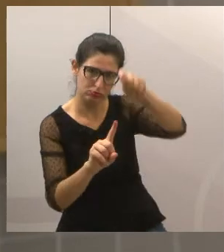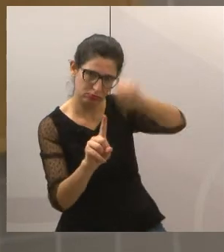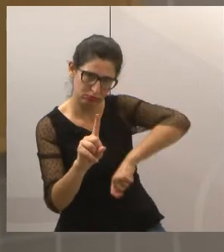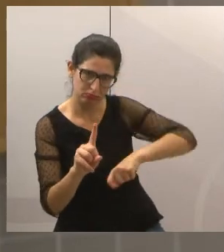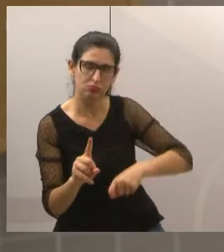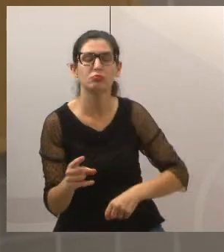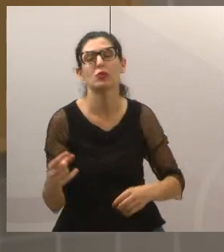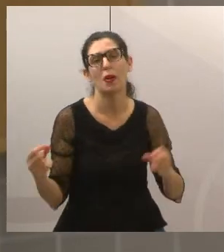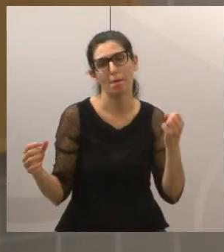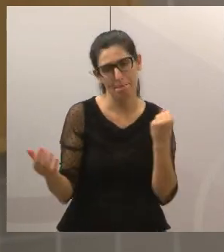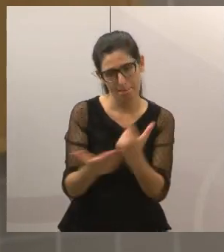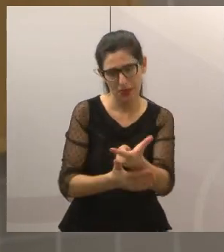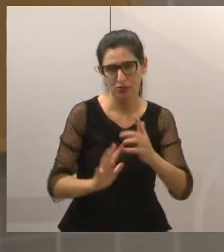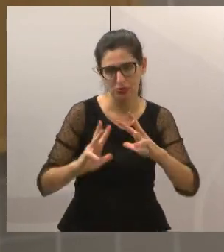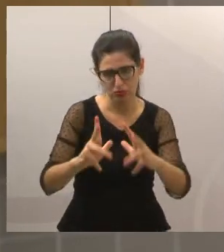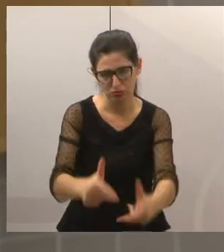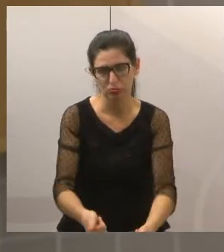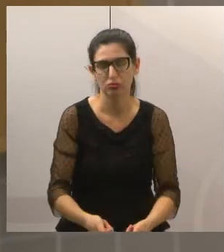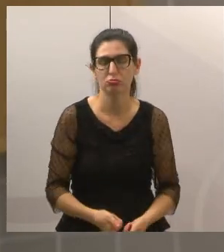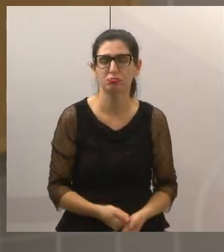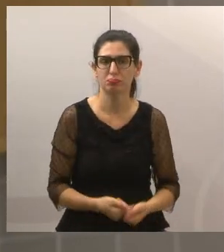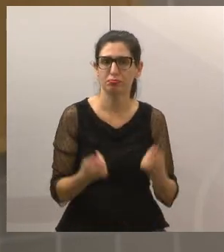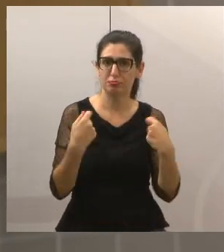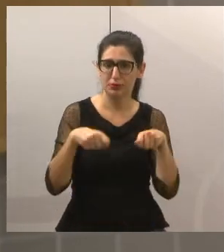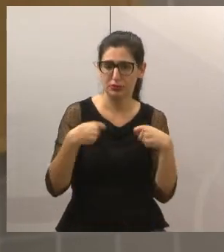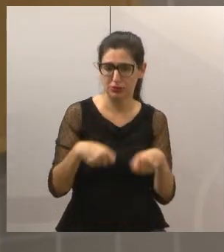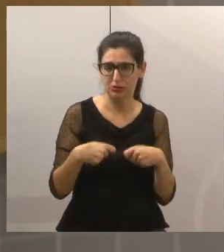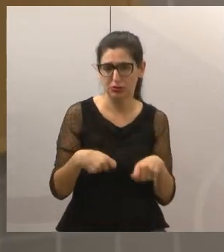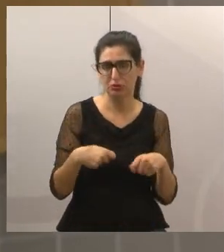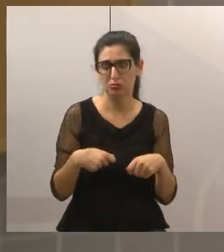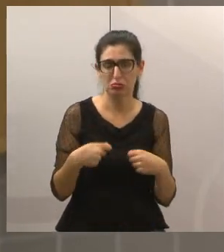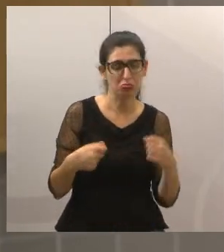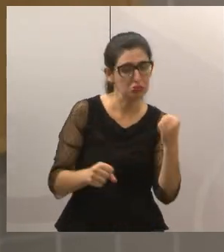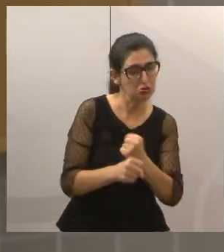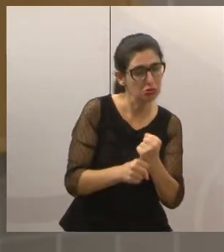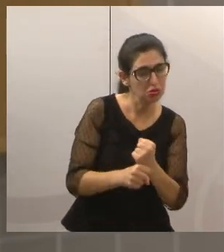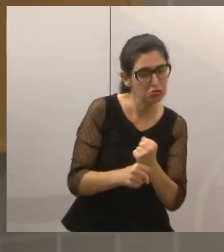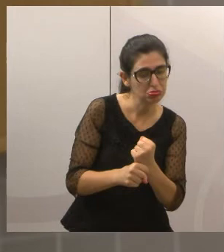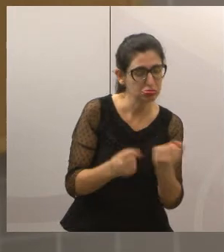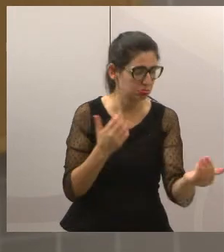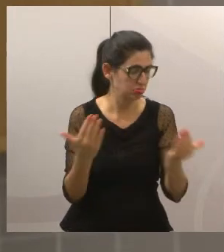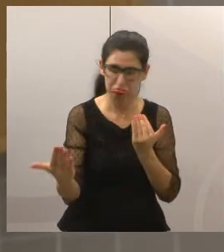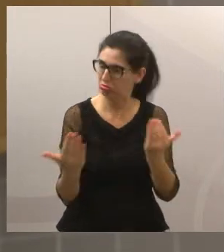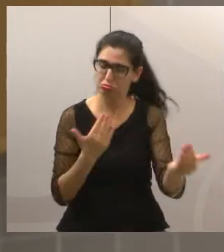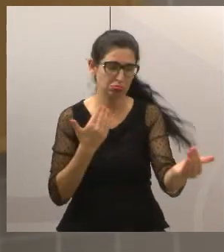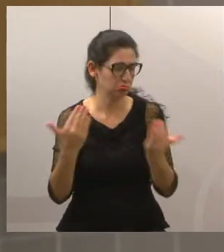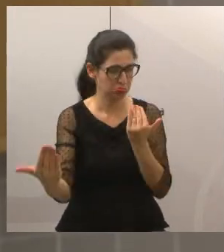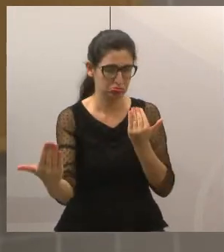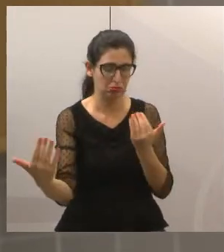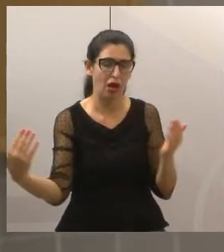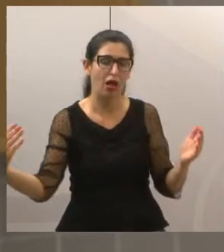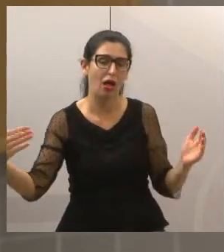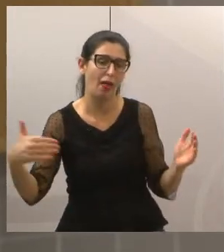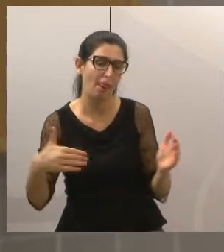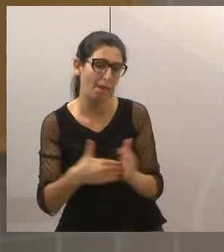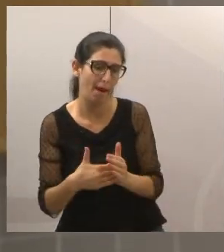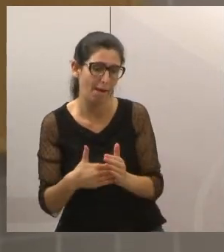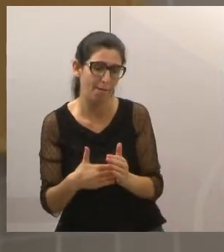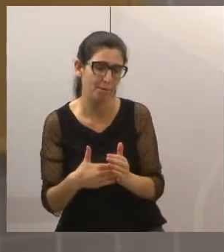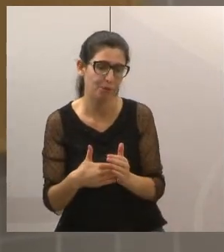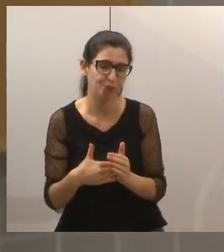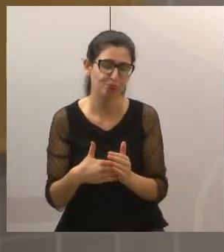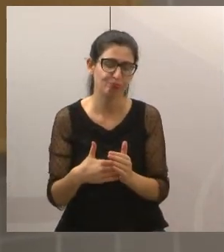ano, para a gente ver o quanto que vai poder ser honrado esse ano e o quanto fica para o primeiro trimestre do próximo ano. A